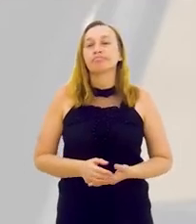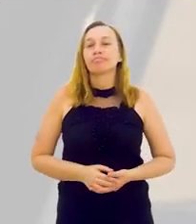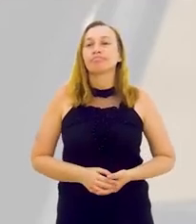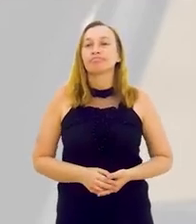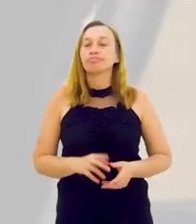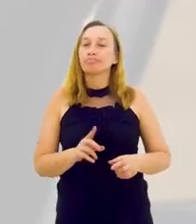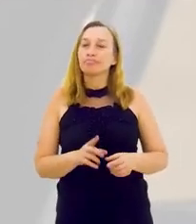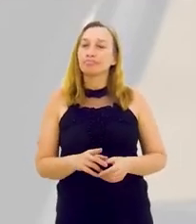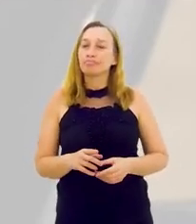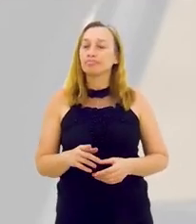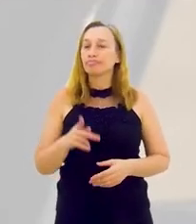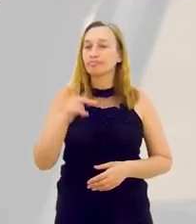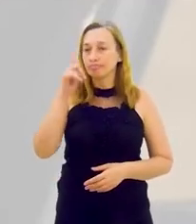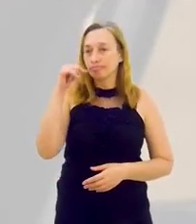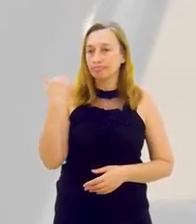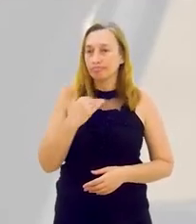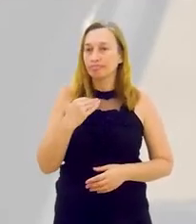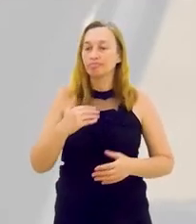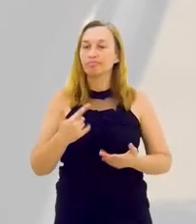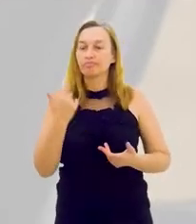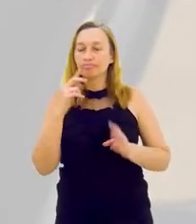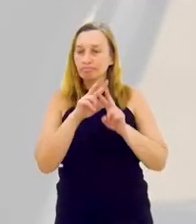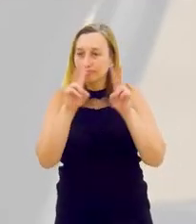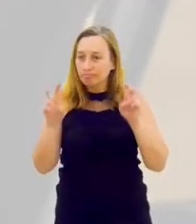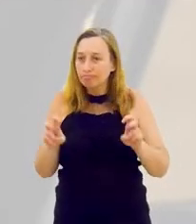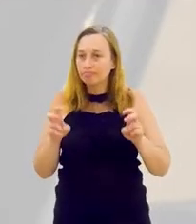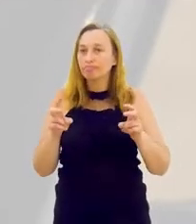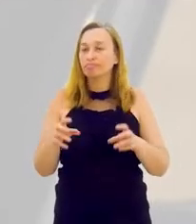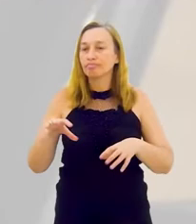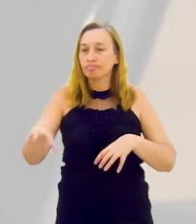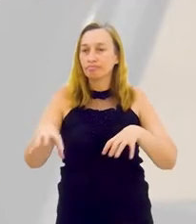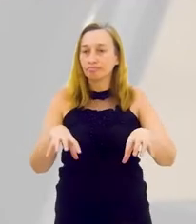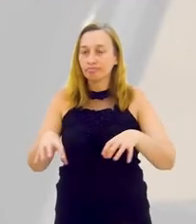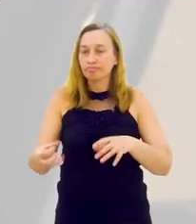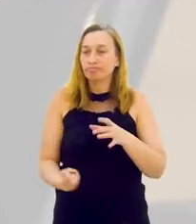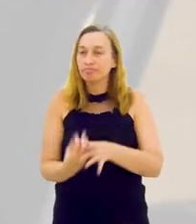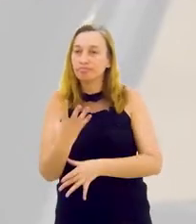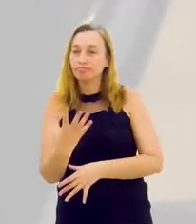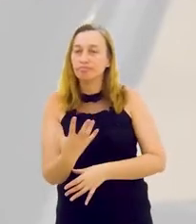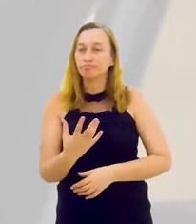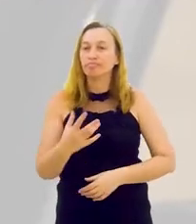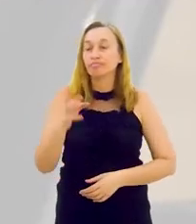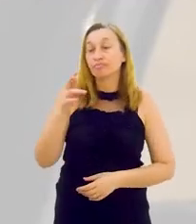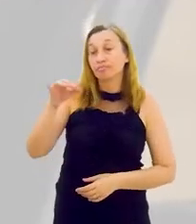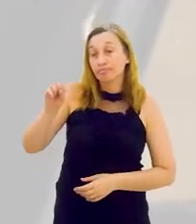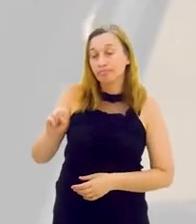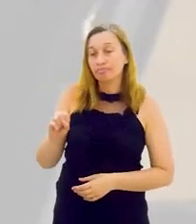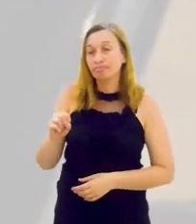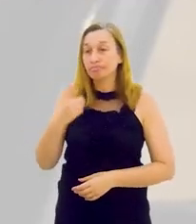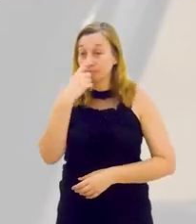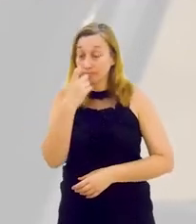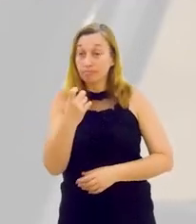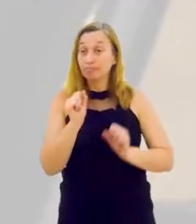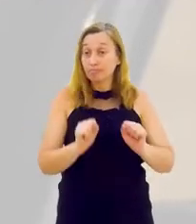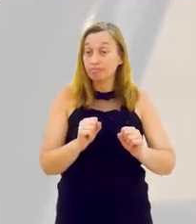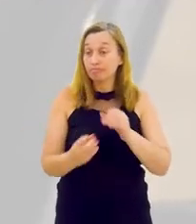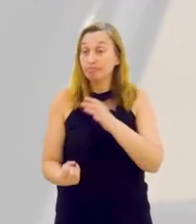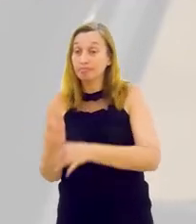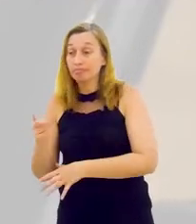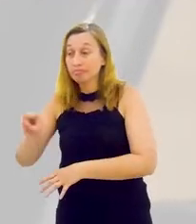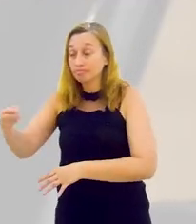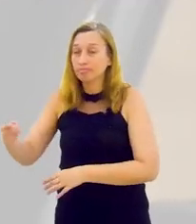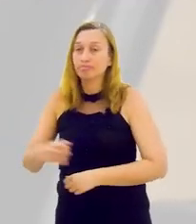através disso, Geisa, olhar essa cadeia produtiva, que um pode ser fornecedor e consumidor, um resíduo pode ser matéria-prima do outro.